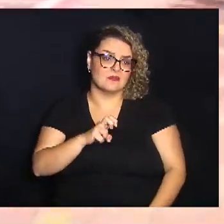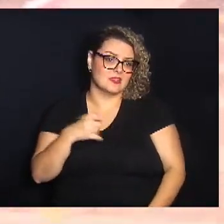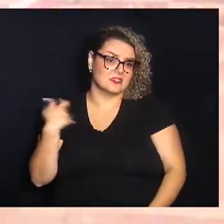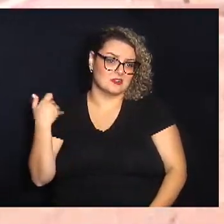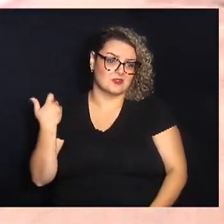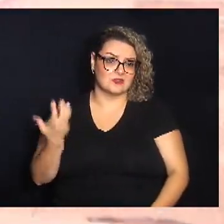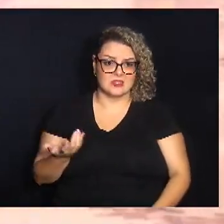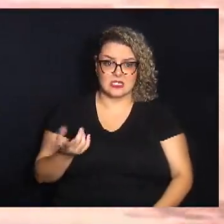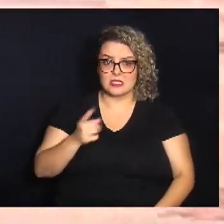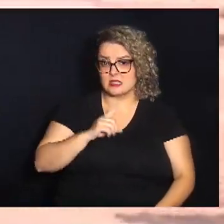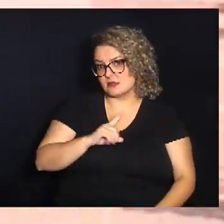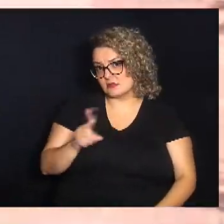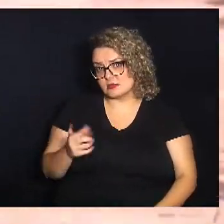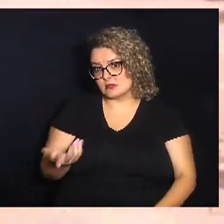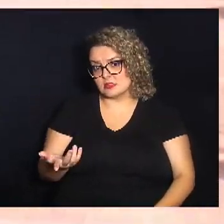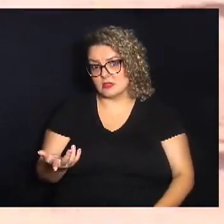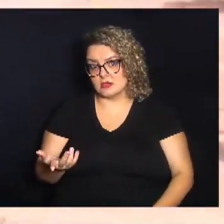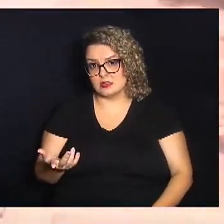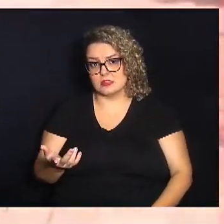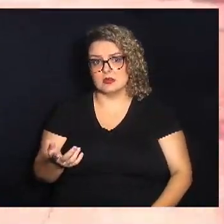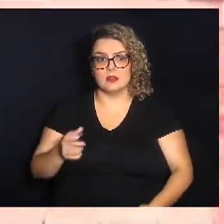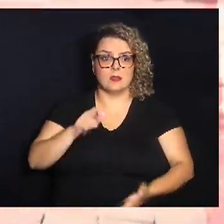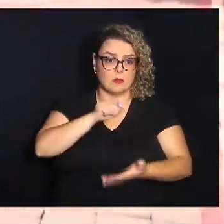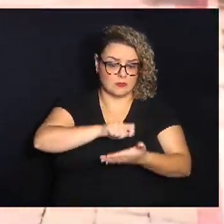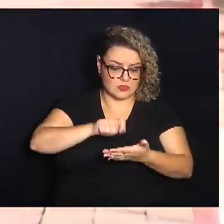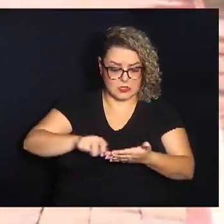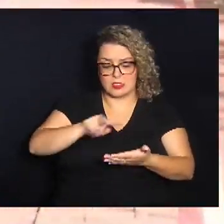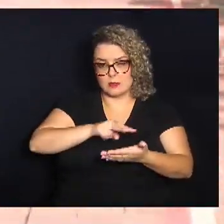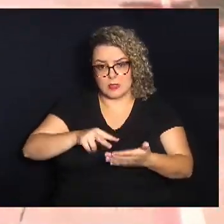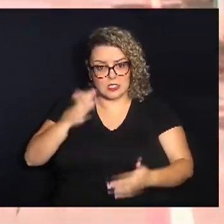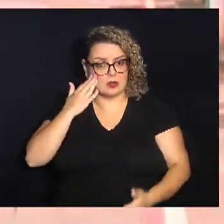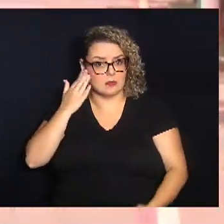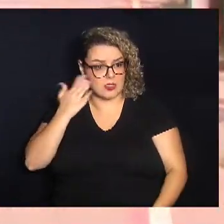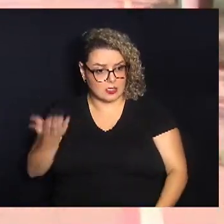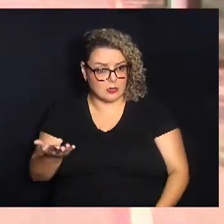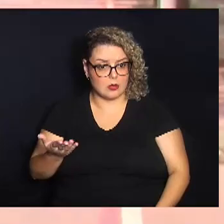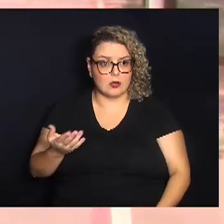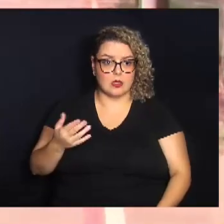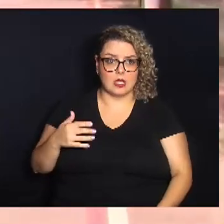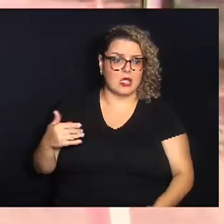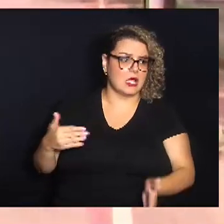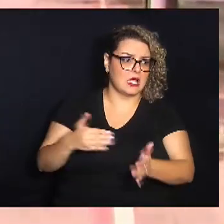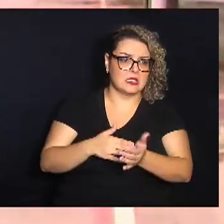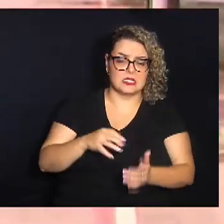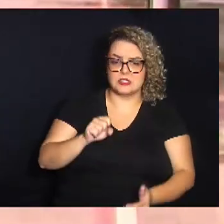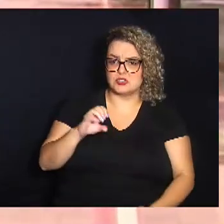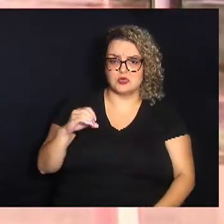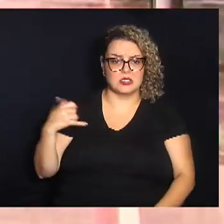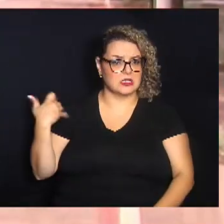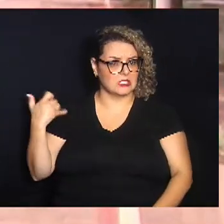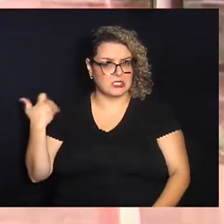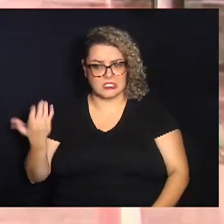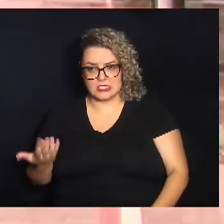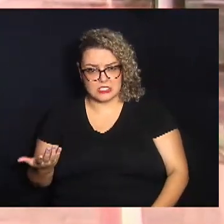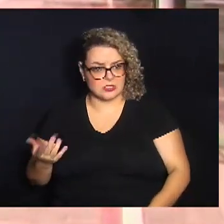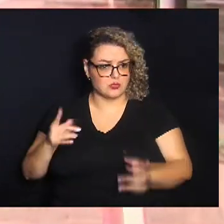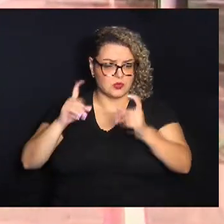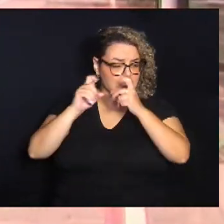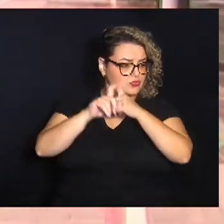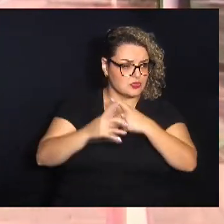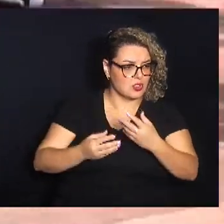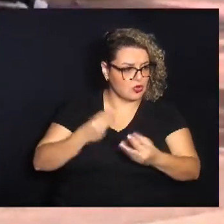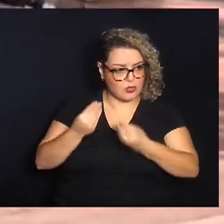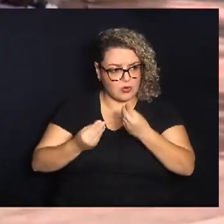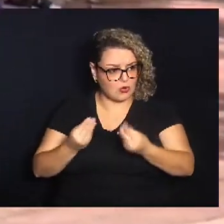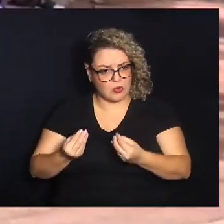não ser alfabetizada, até um senhor de 80 anos que tem uma certa dificuldade. Como que